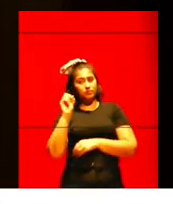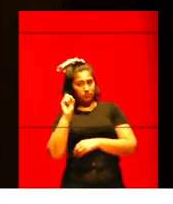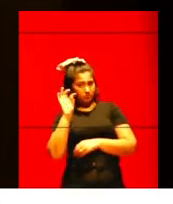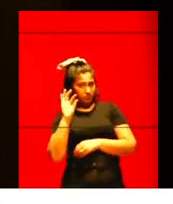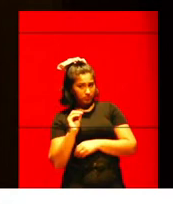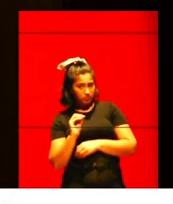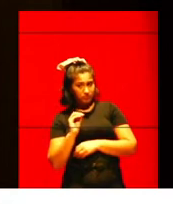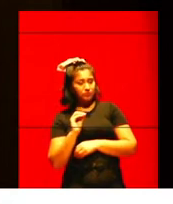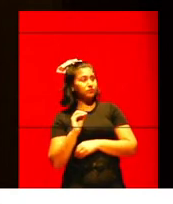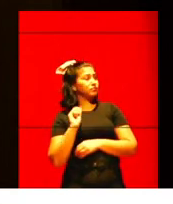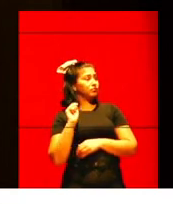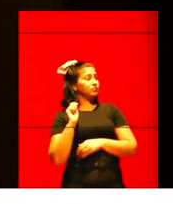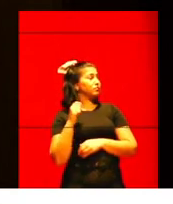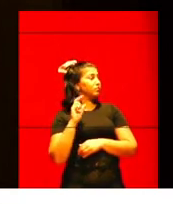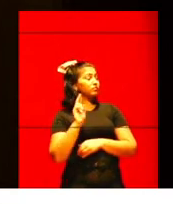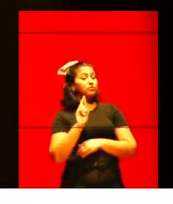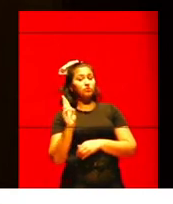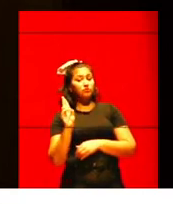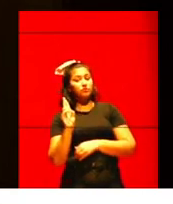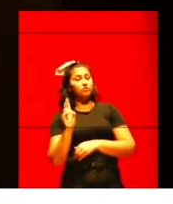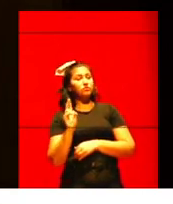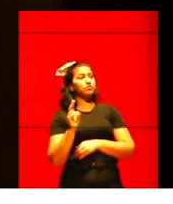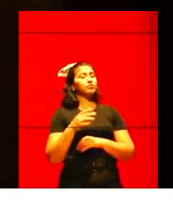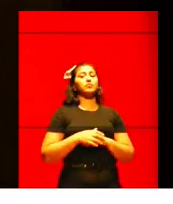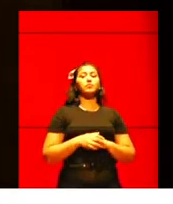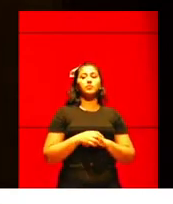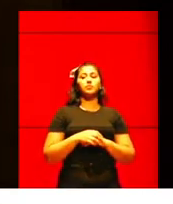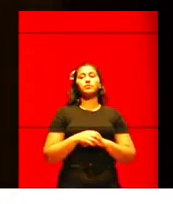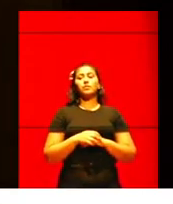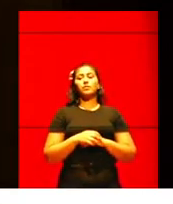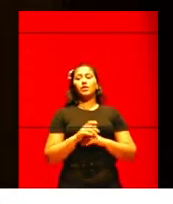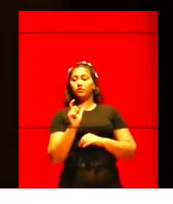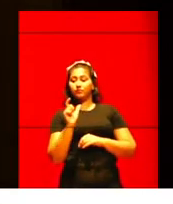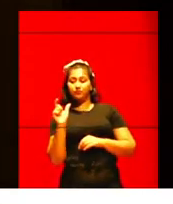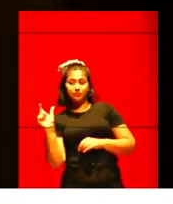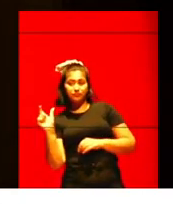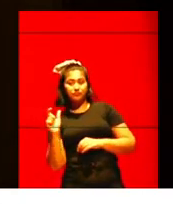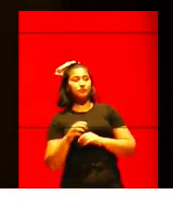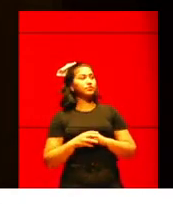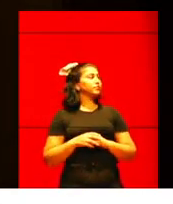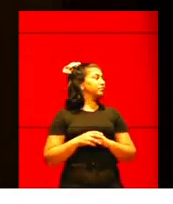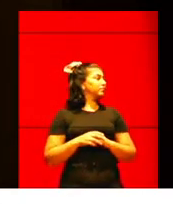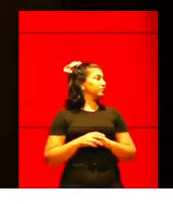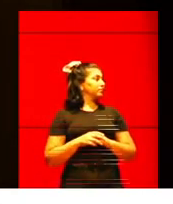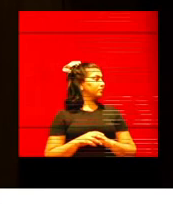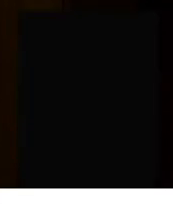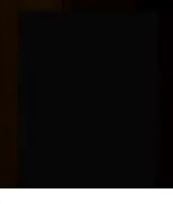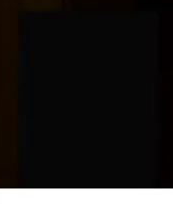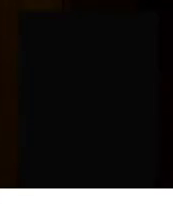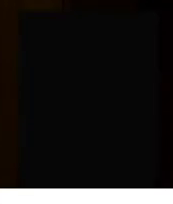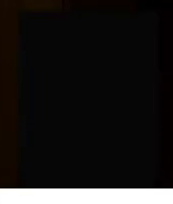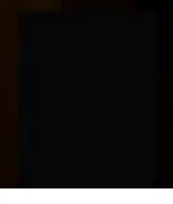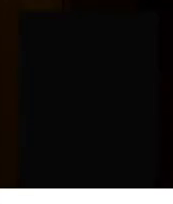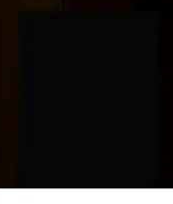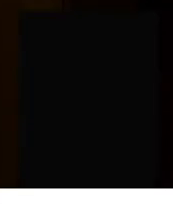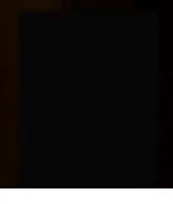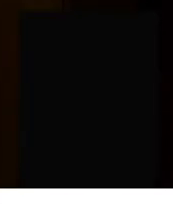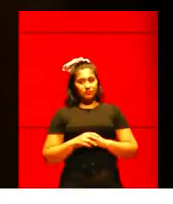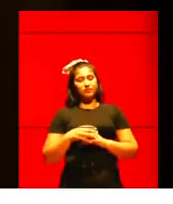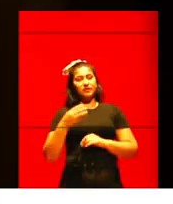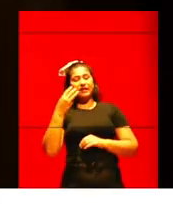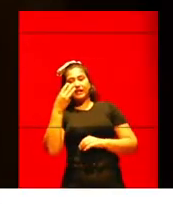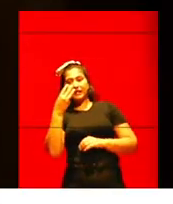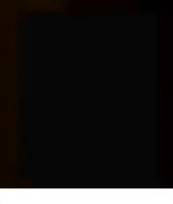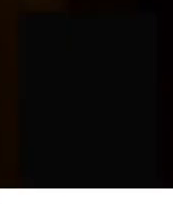Vocês lembram os termos que usa para a nomenclatura dos compostos? 1, met, 2, det, lembra?